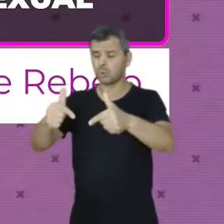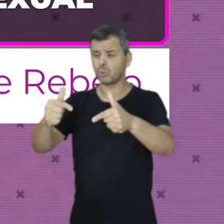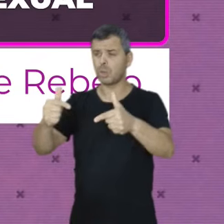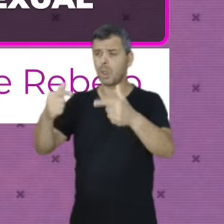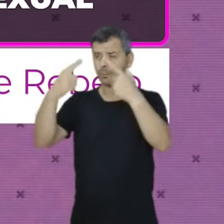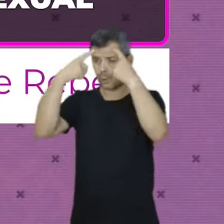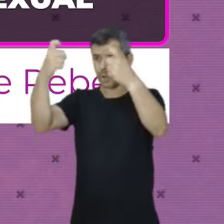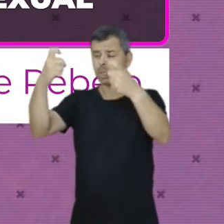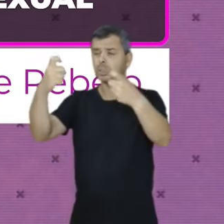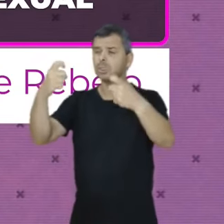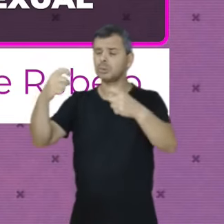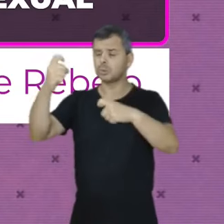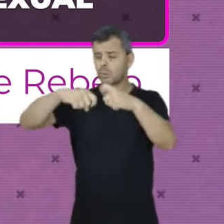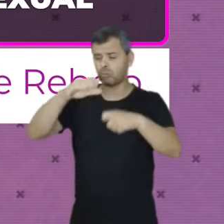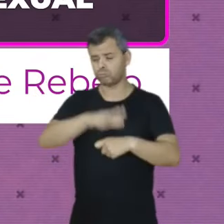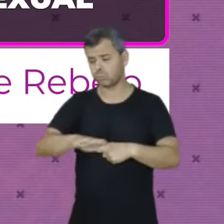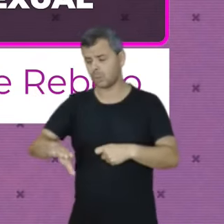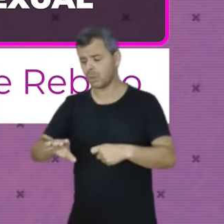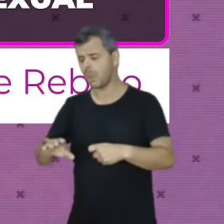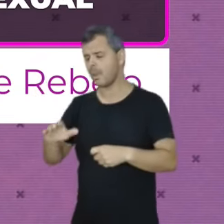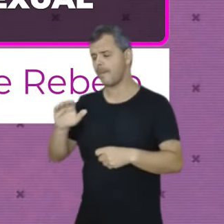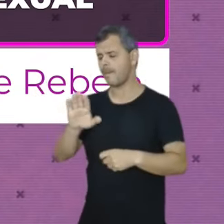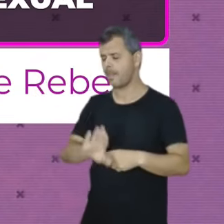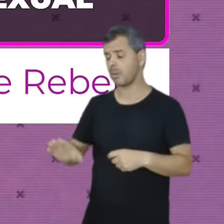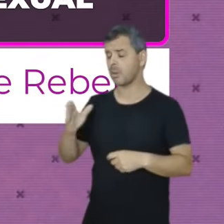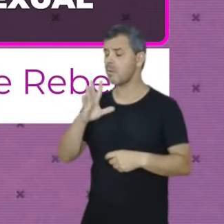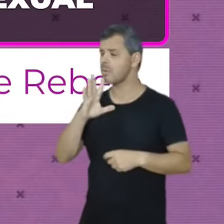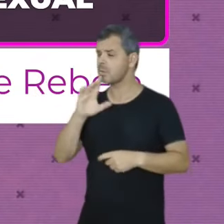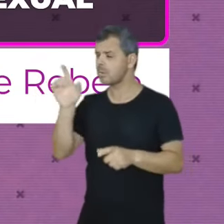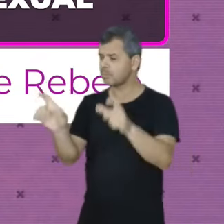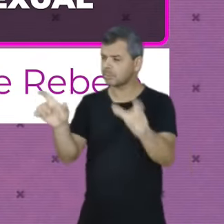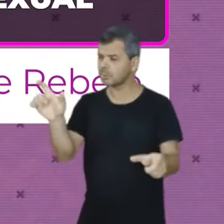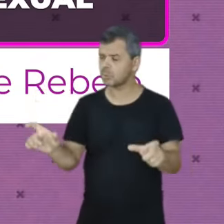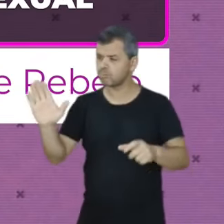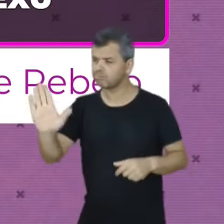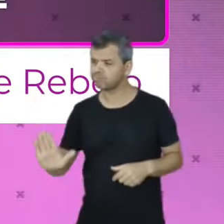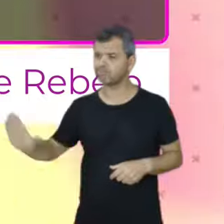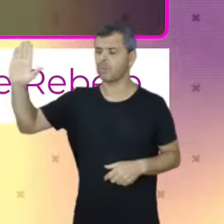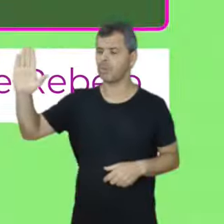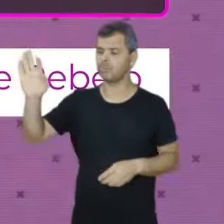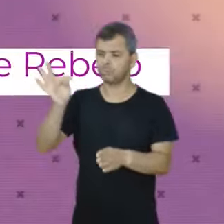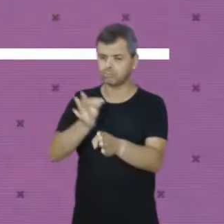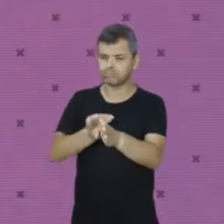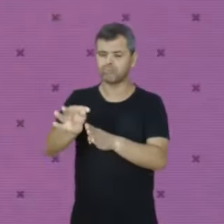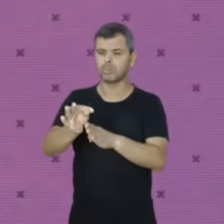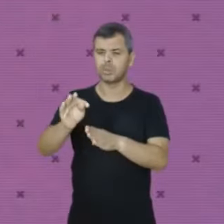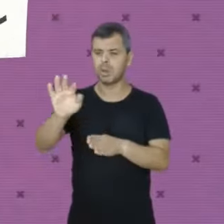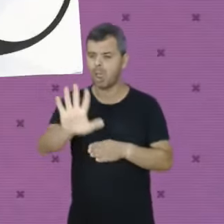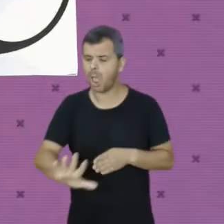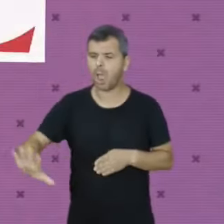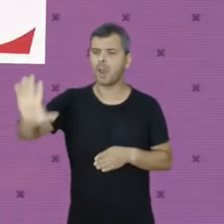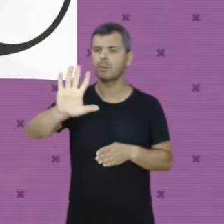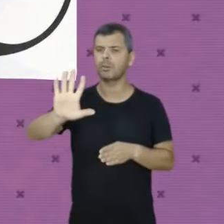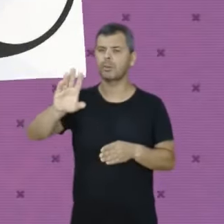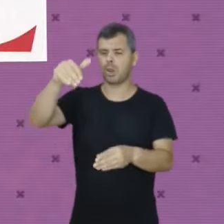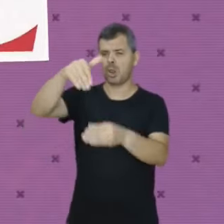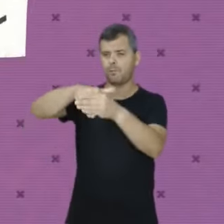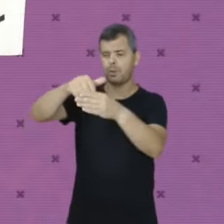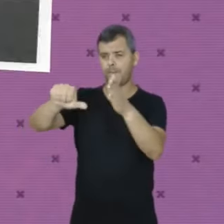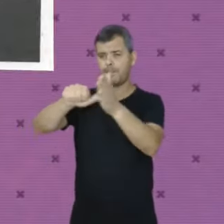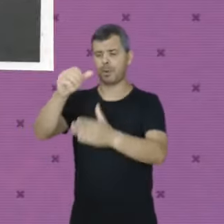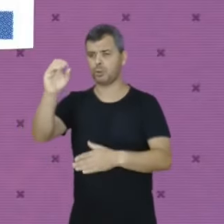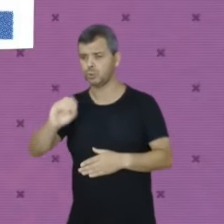crianças e adolescentes. Não deixe de conhecer os candidatos e candidatas a conselheiro tutelar em sua região e de votar no dia